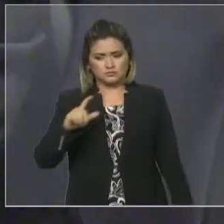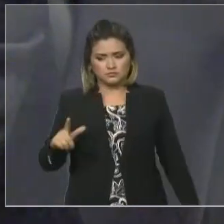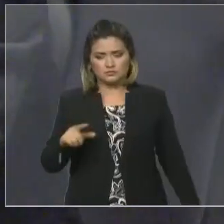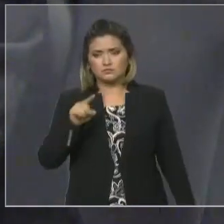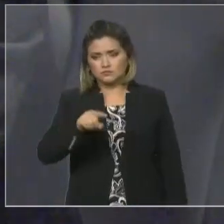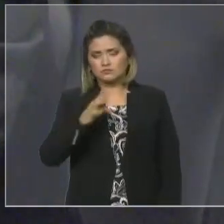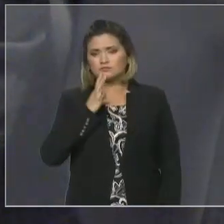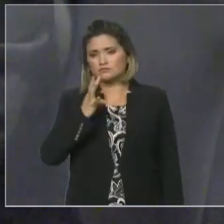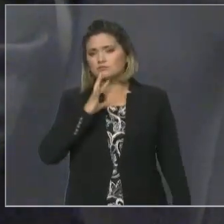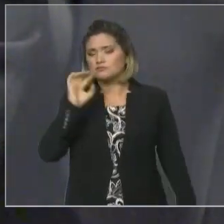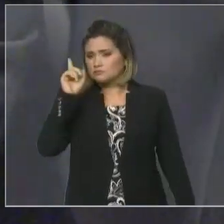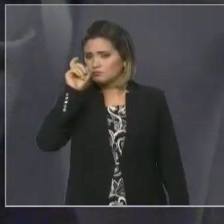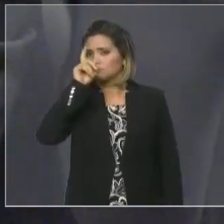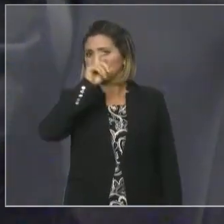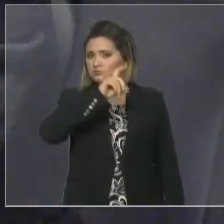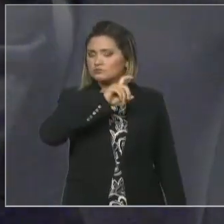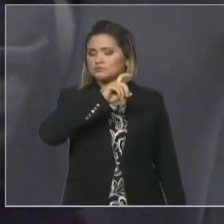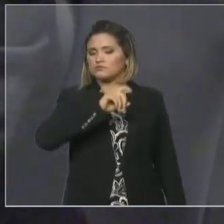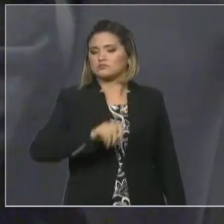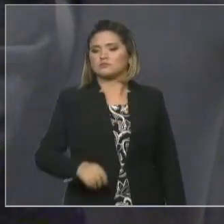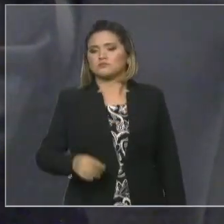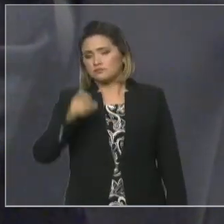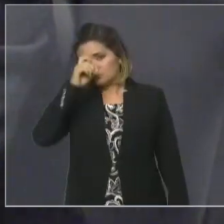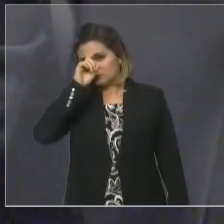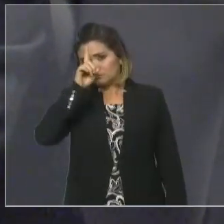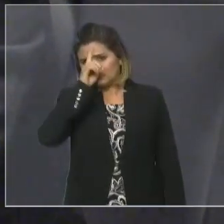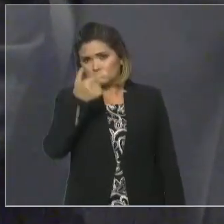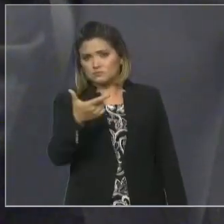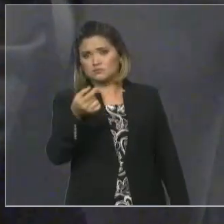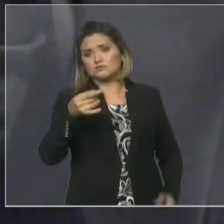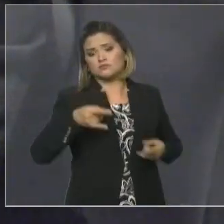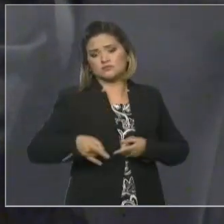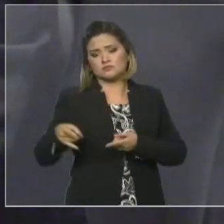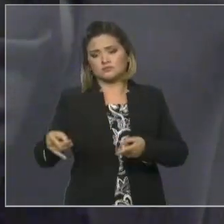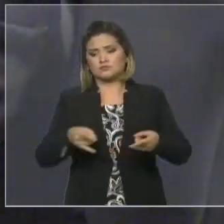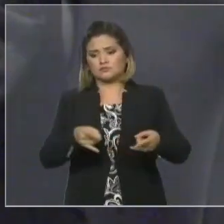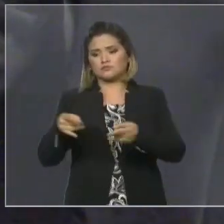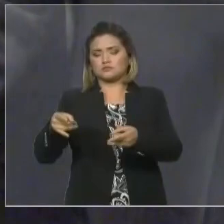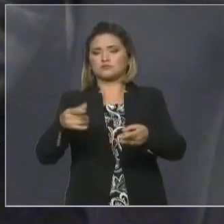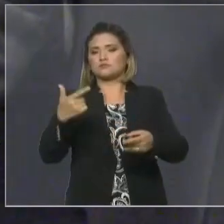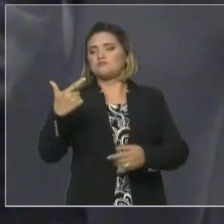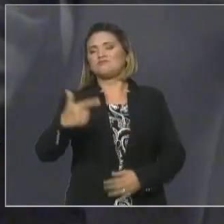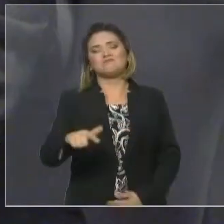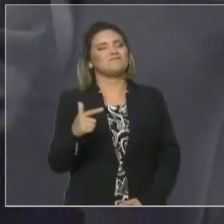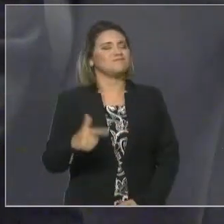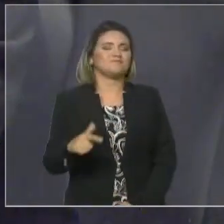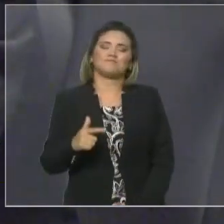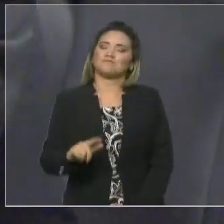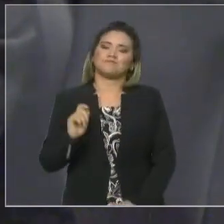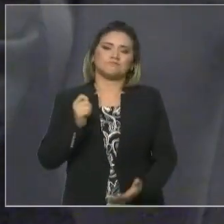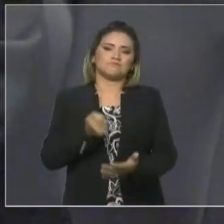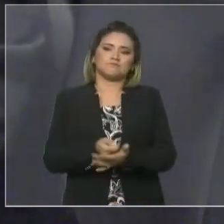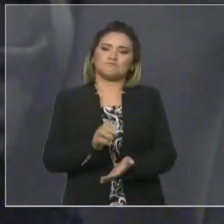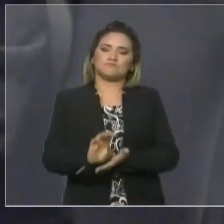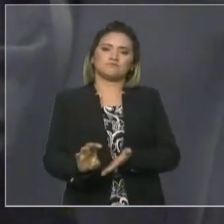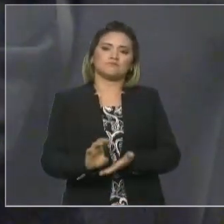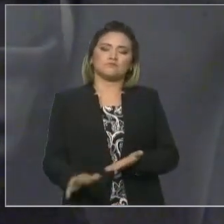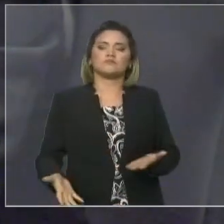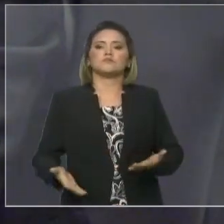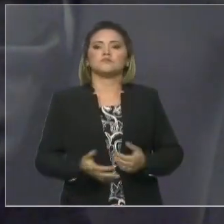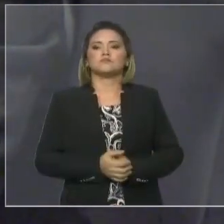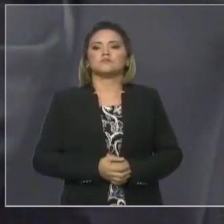novo serviço. E os hospitais de 20 leitos, eles não têm financiamento. O Tesouro Estadual segura o quanto